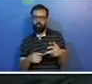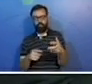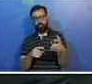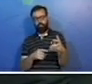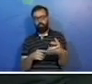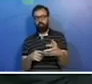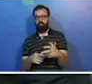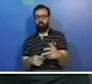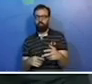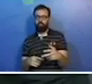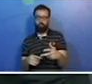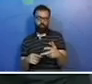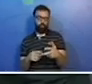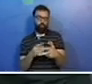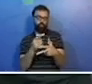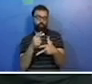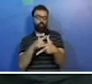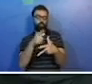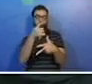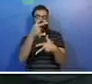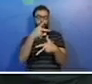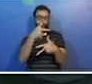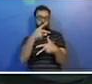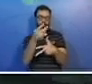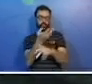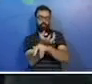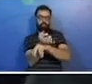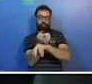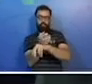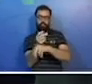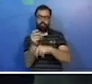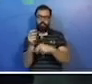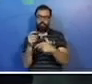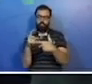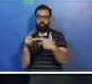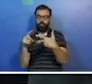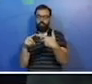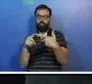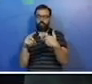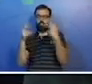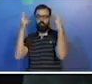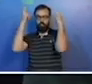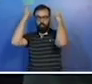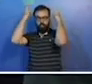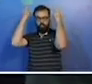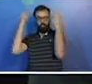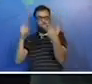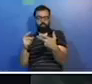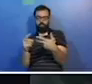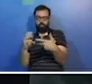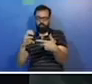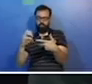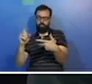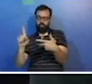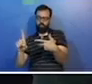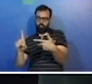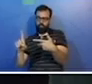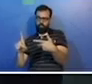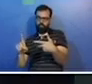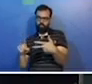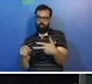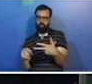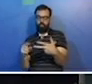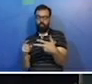cadeia alimentar. Produtor, pasto. Primeiro consumidor, o coelho, que é